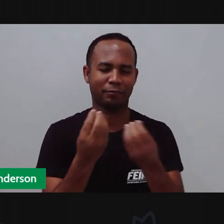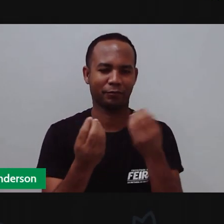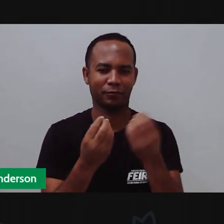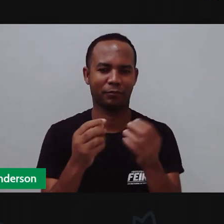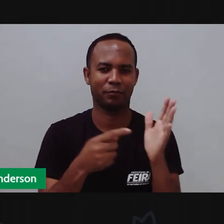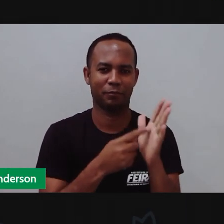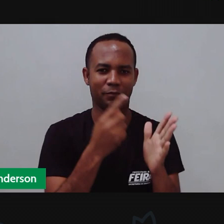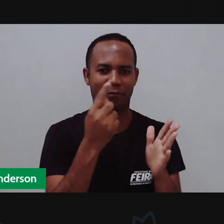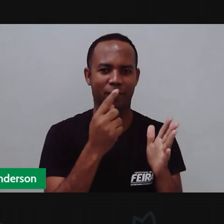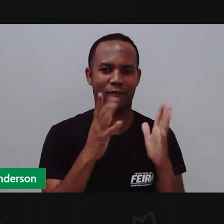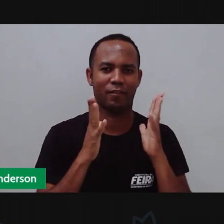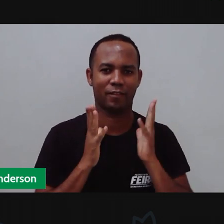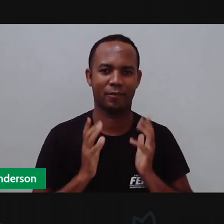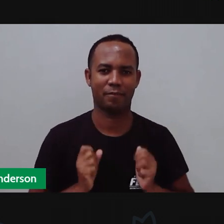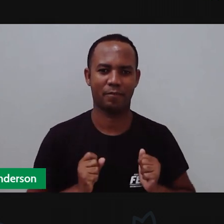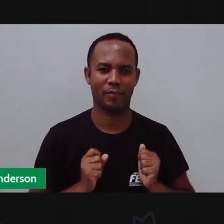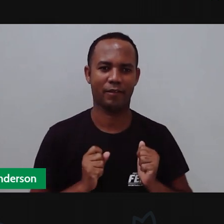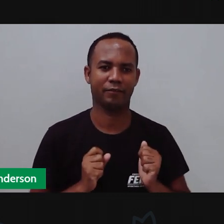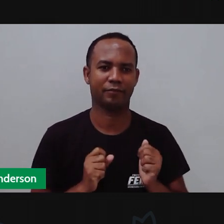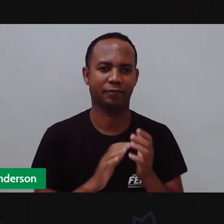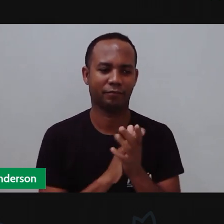passa uma mão na outra.